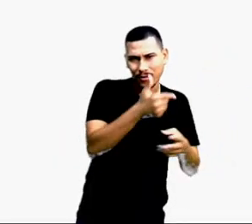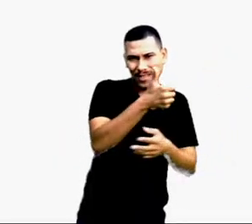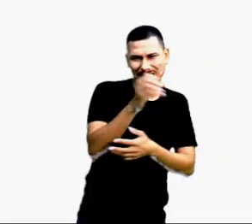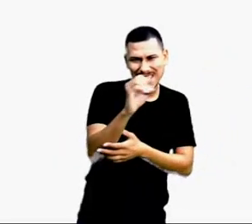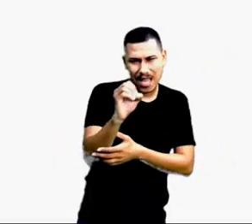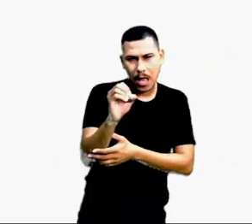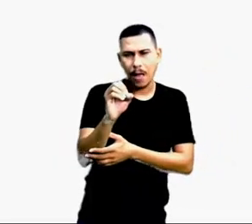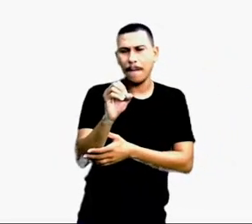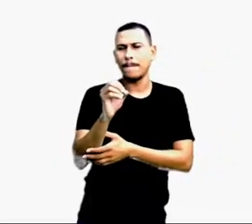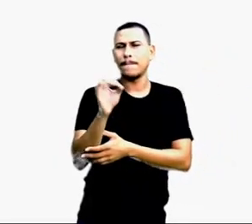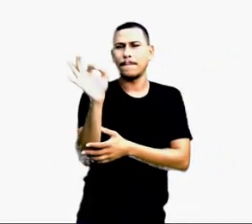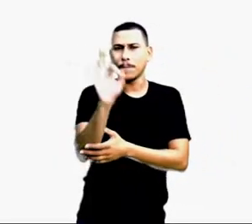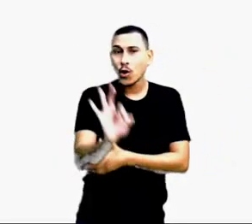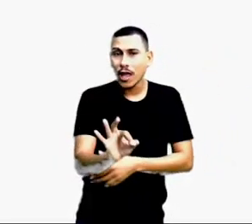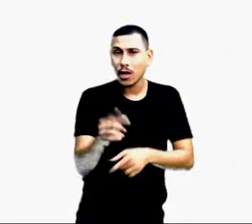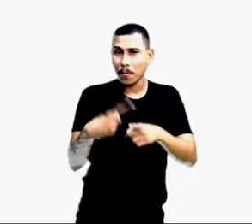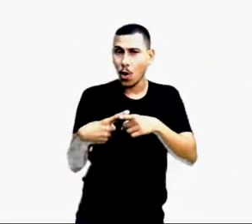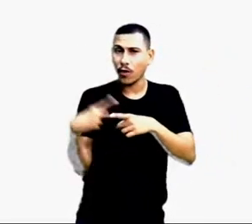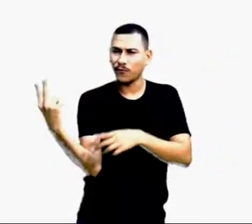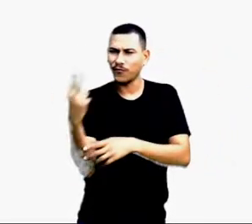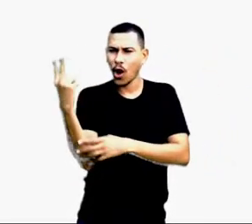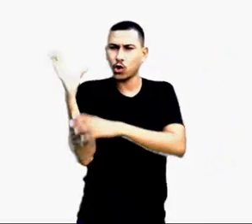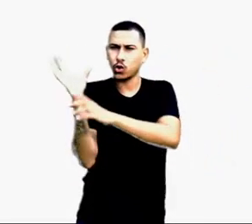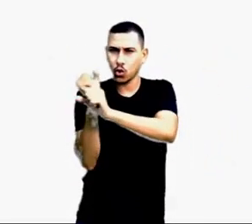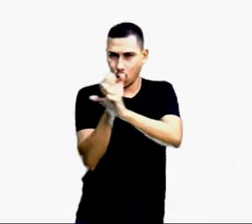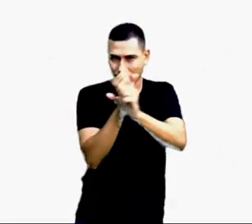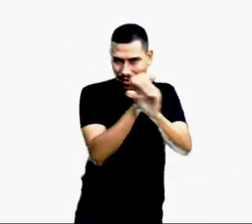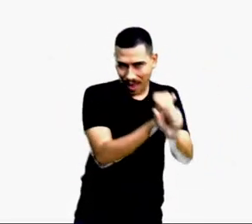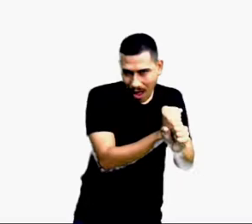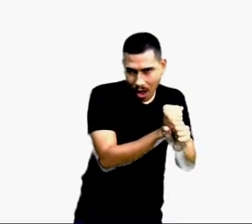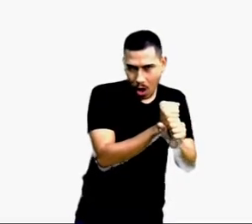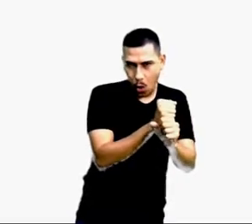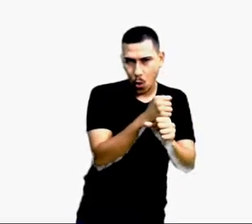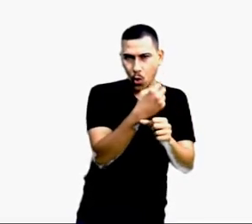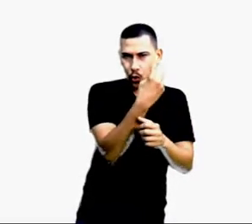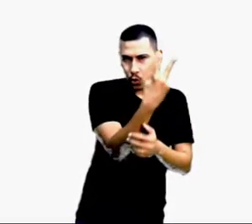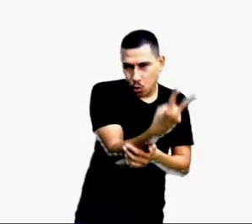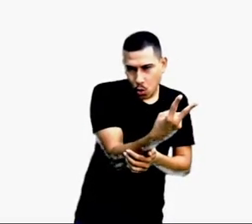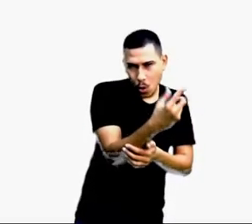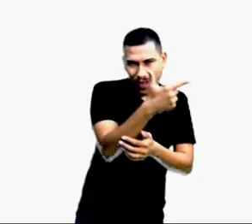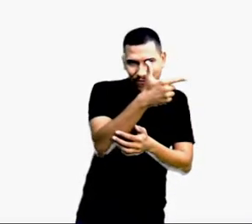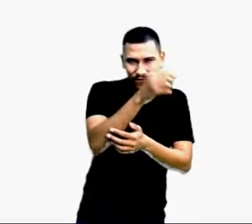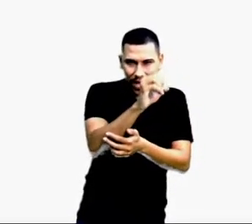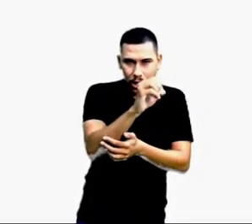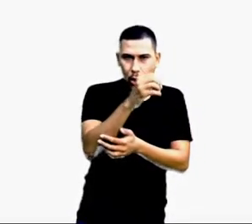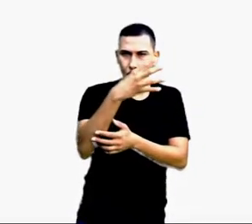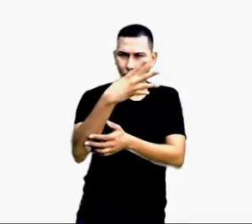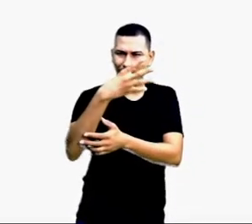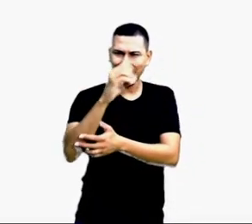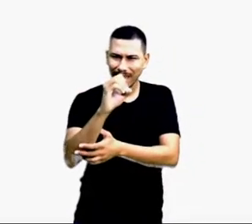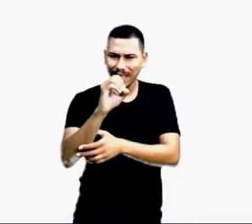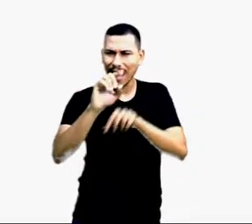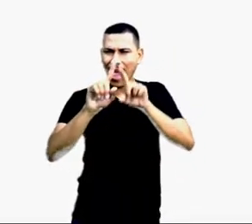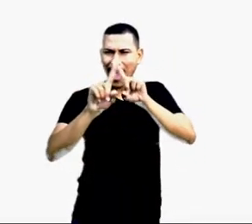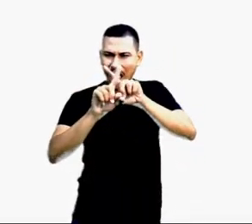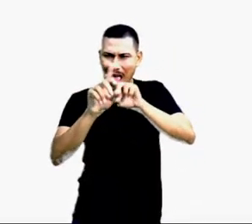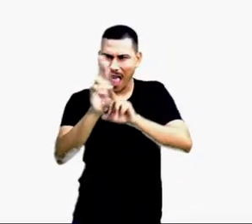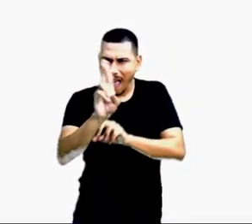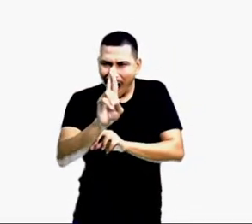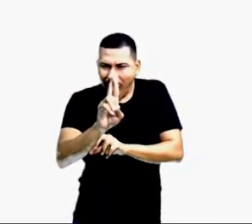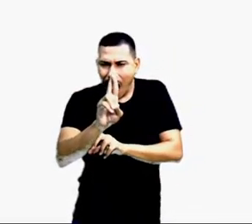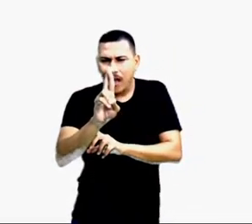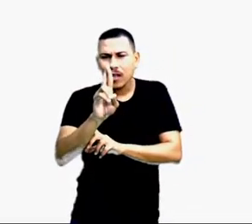100%, porque é meu valor total. E agora duas notinhas de 20, R$40, corresponde a quantos por